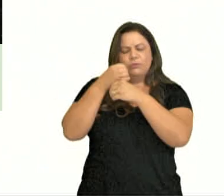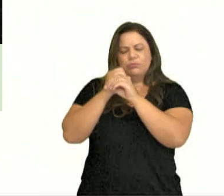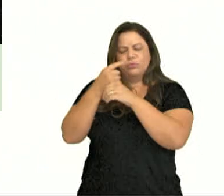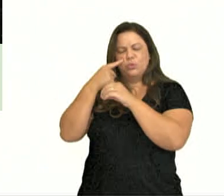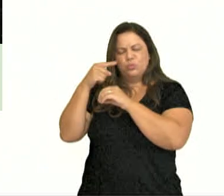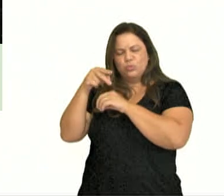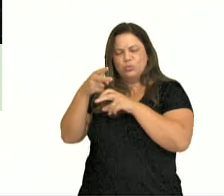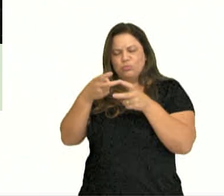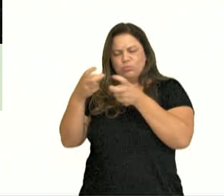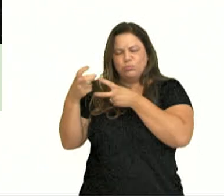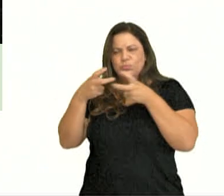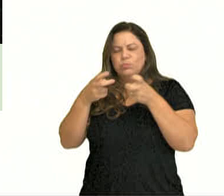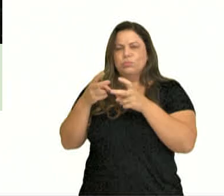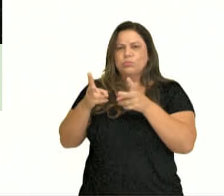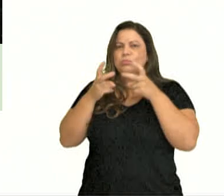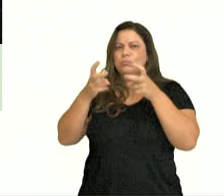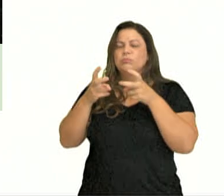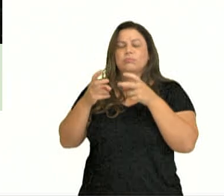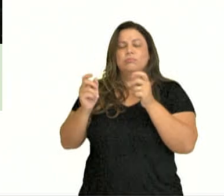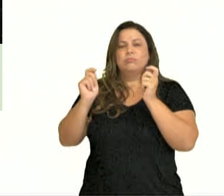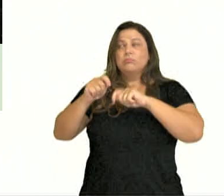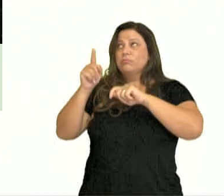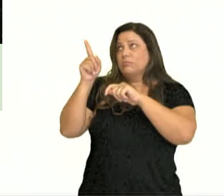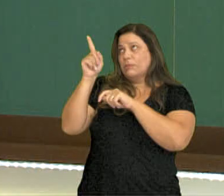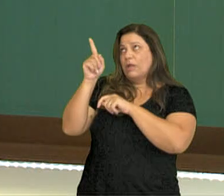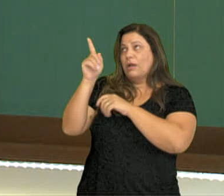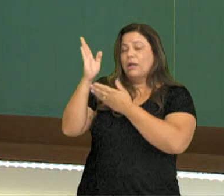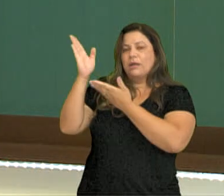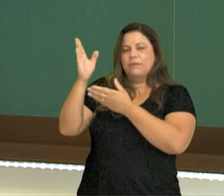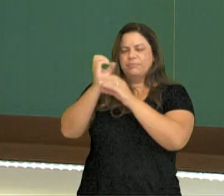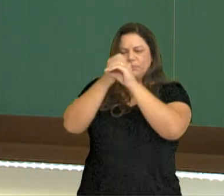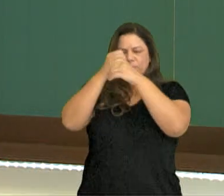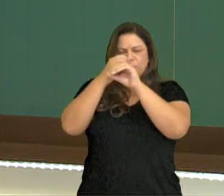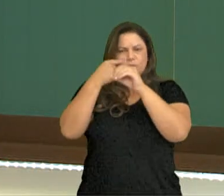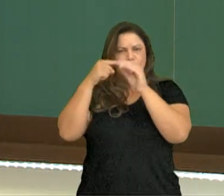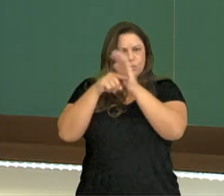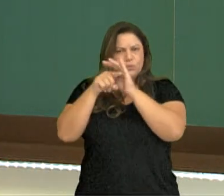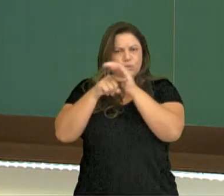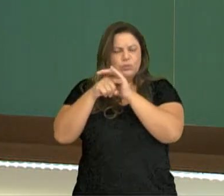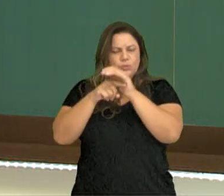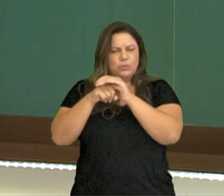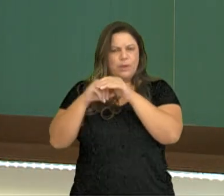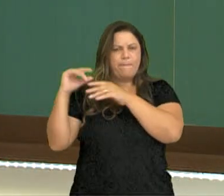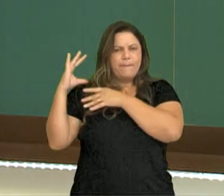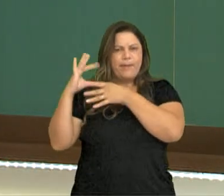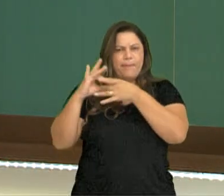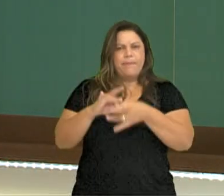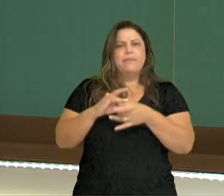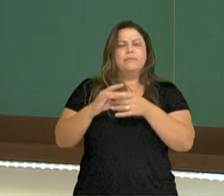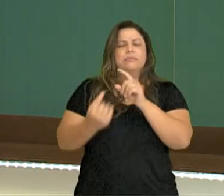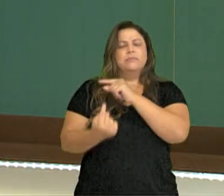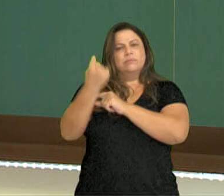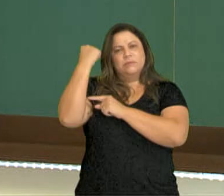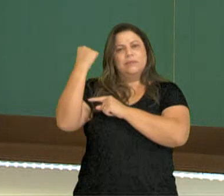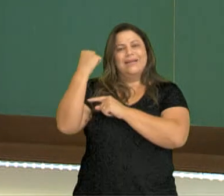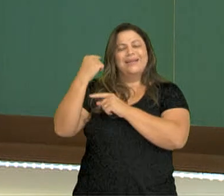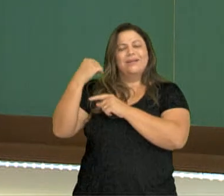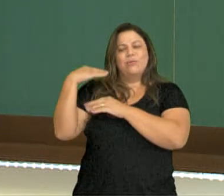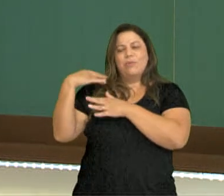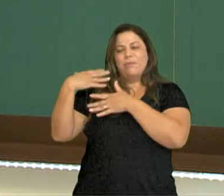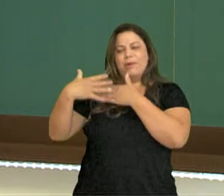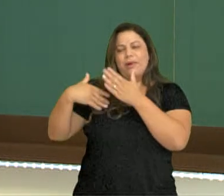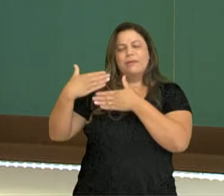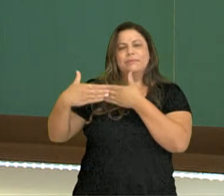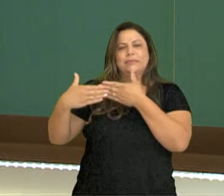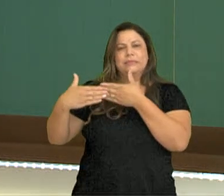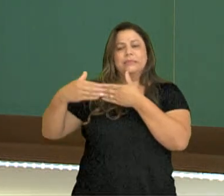diatomito, né, que são resquícios dessas diatomáceas que viveram lá no passado, no período Cretáceo, né, então elas acabaram